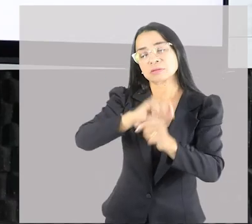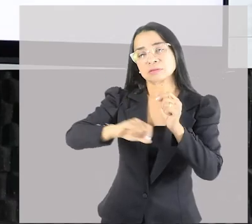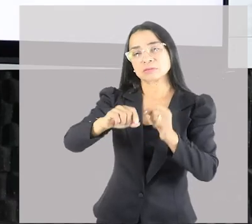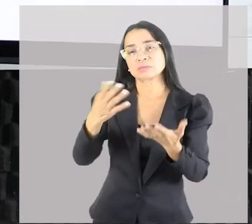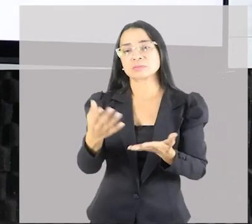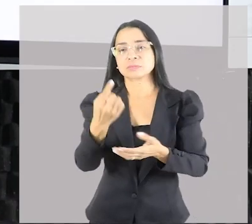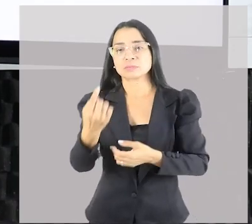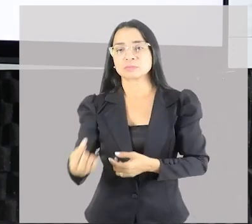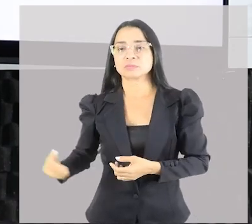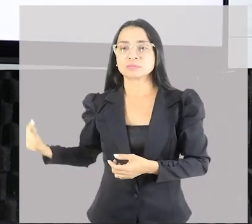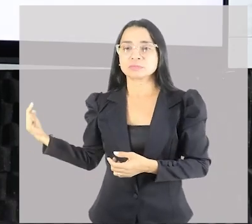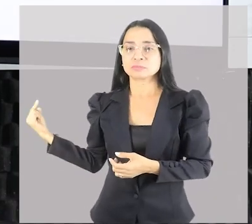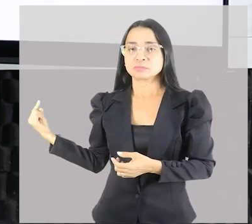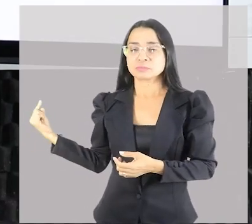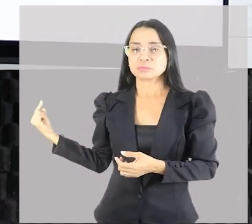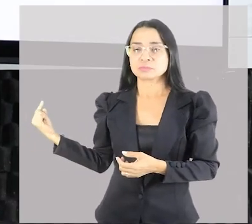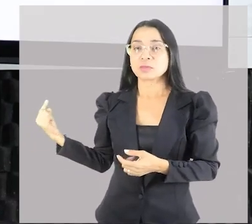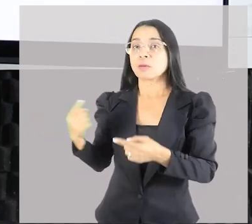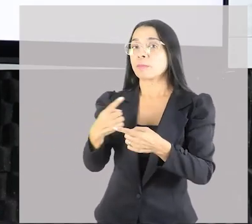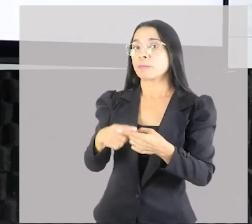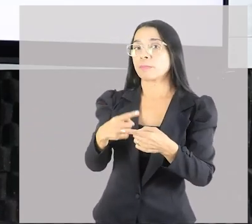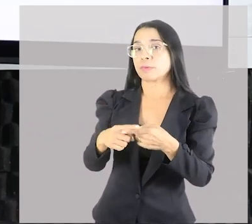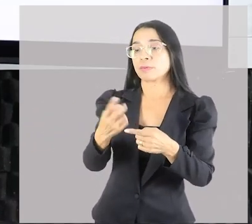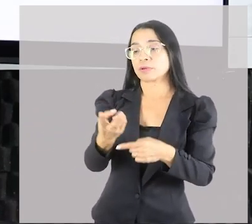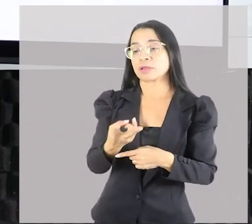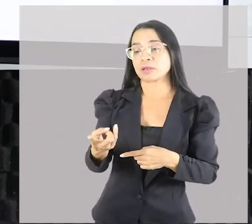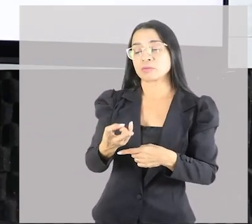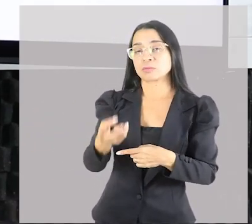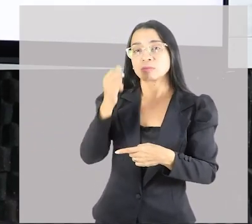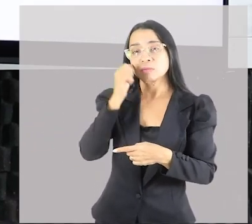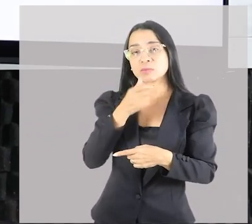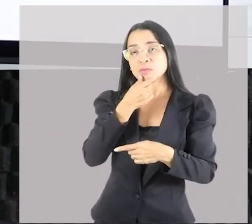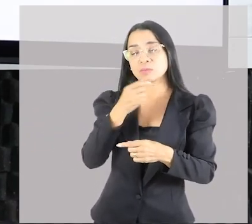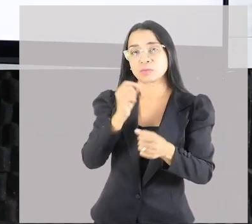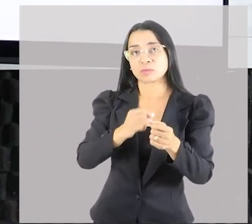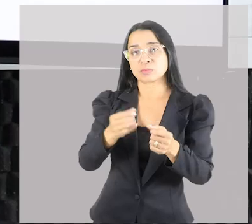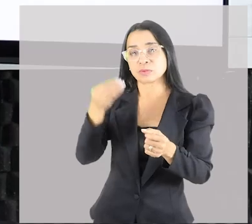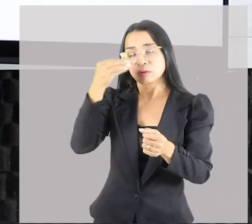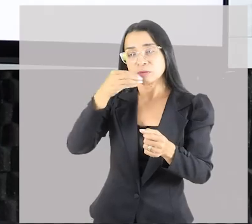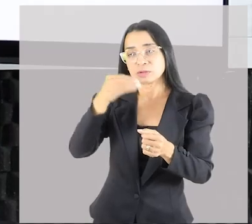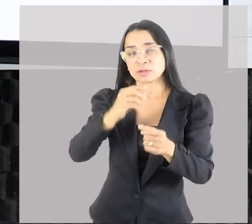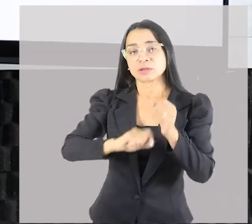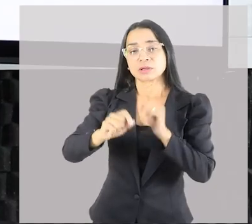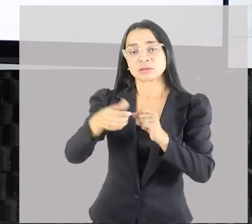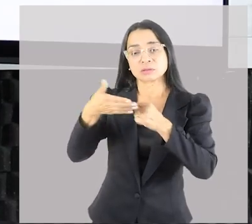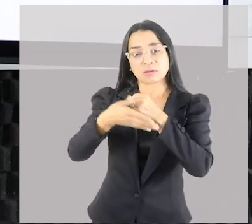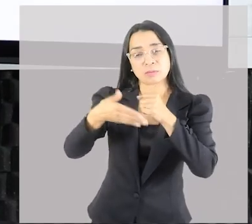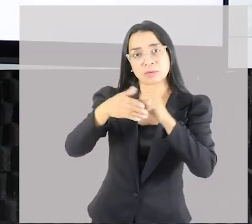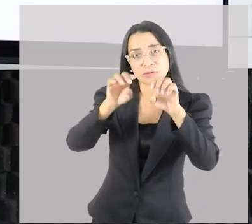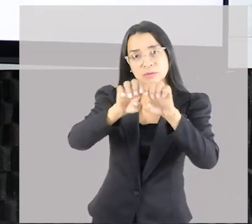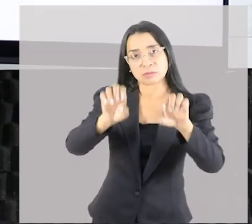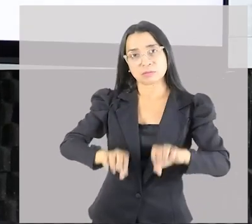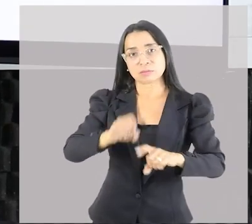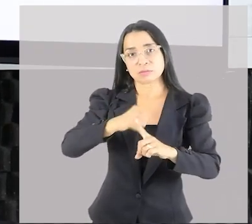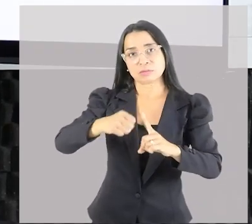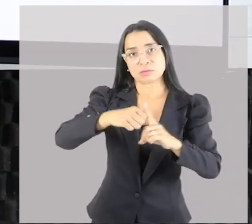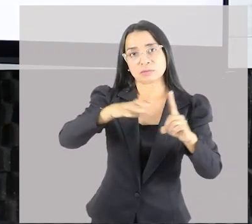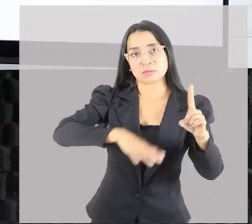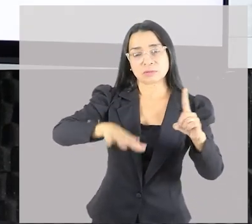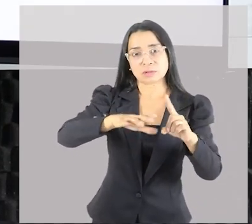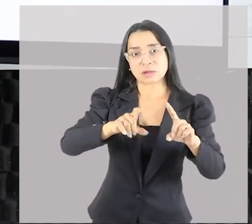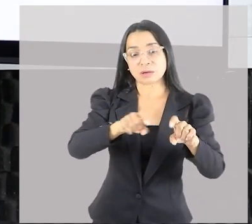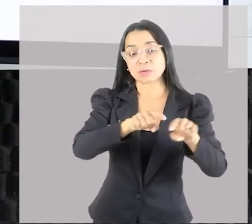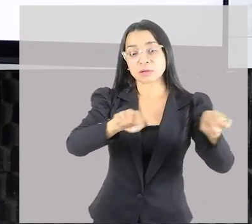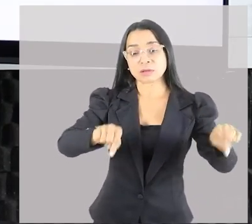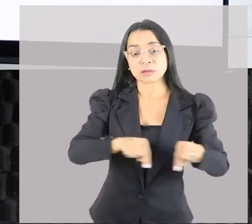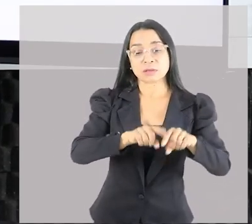essa fragilidade humana, porque é um casal de pessoas pretas, pobres, que são a base desta estrutura social na fazenda, né,